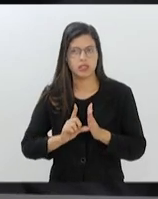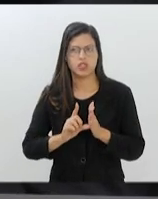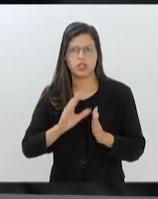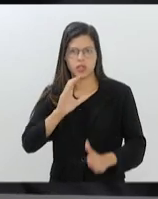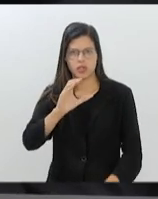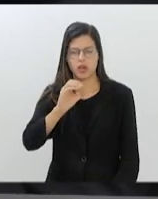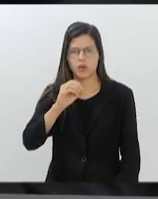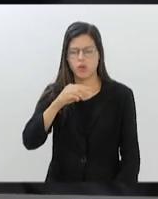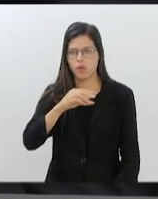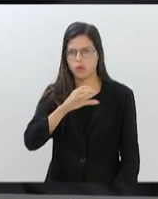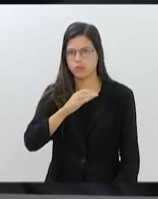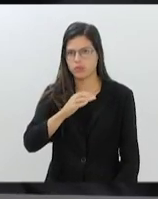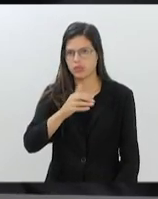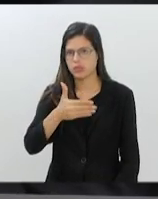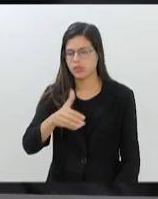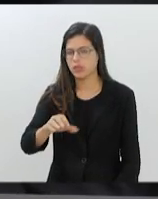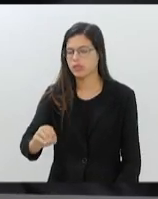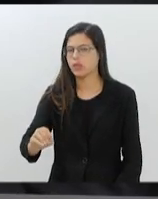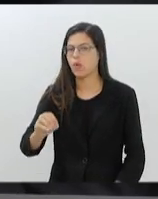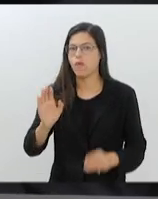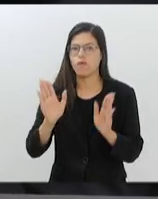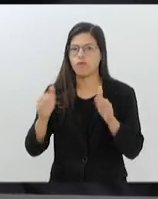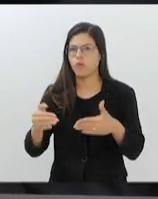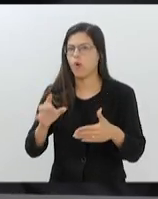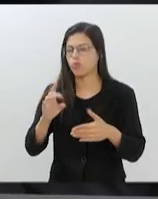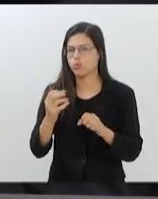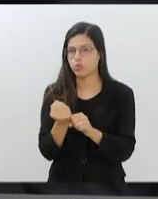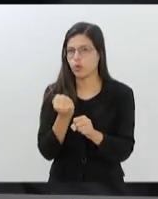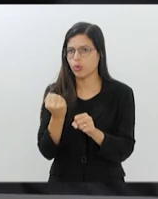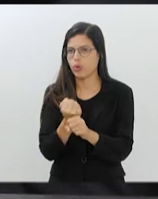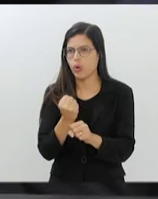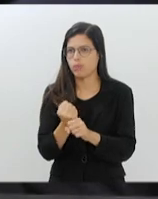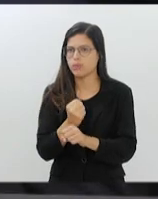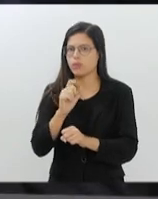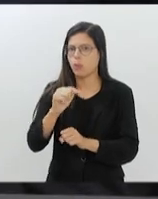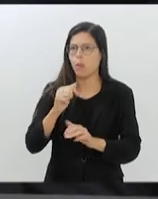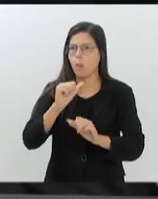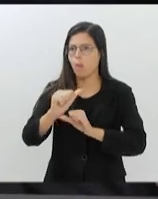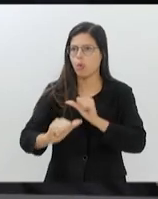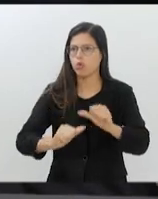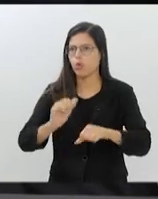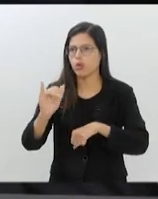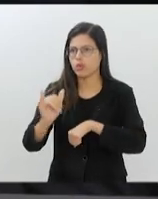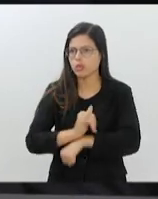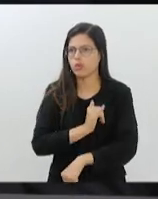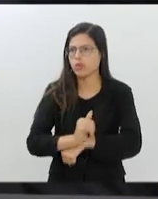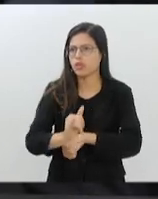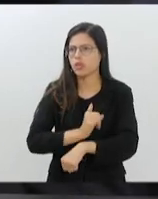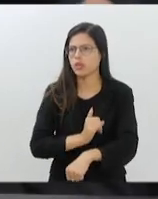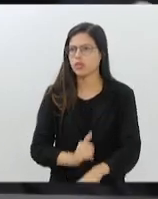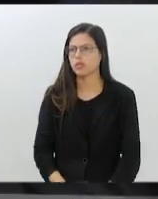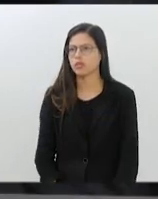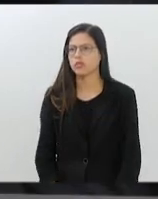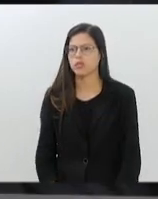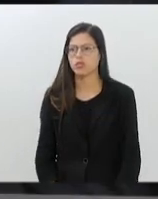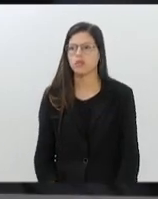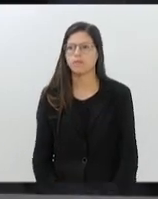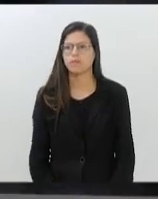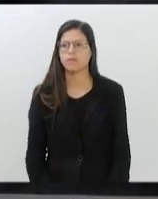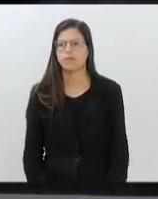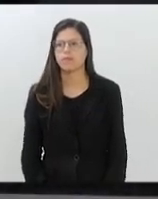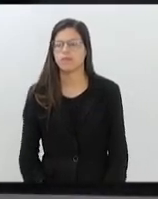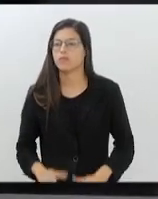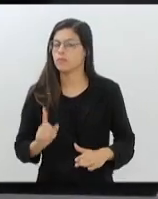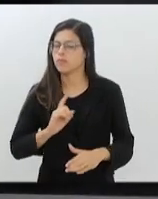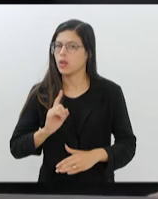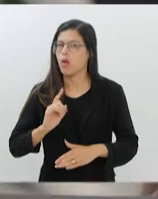obras depois da concessão mudou-se a estratégia da empresa porer vender a empresa não a estratégia